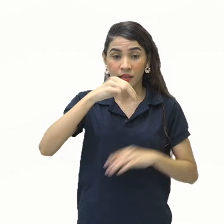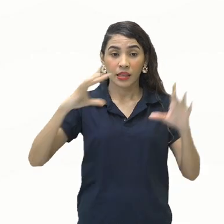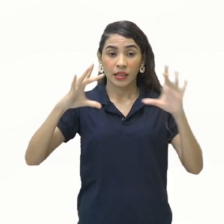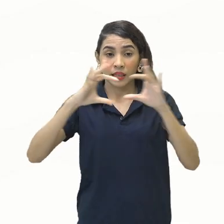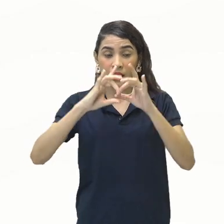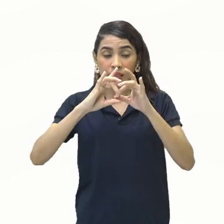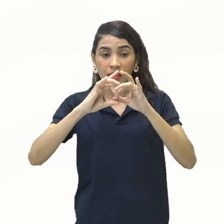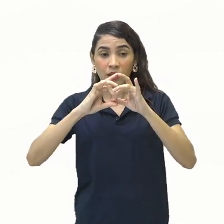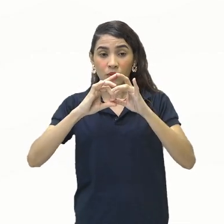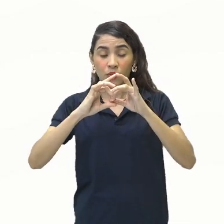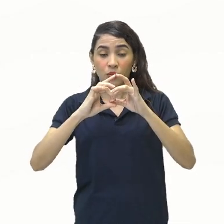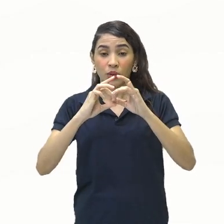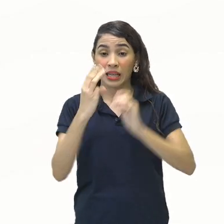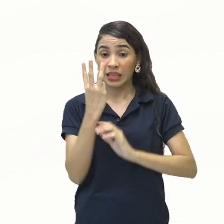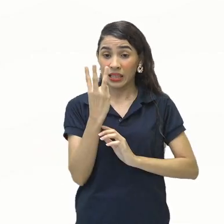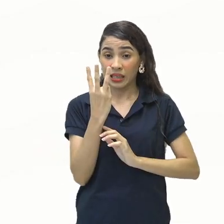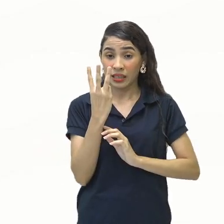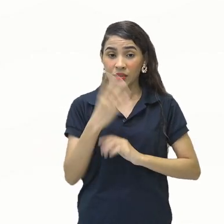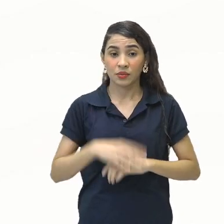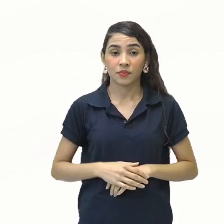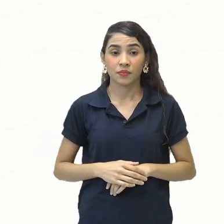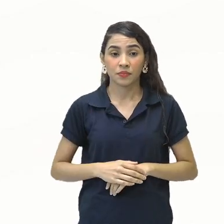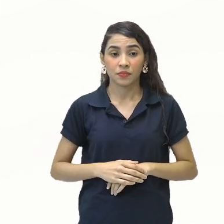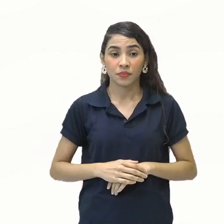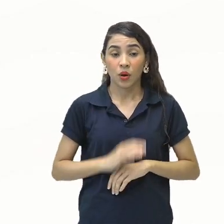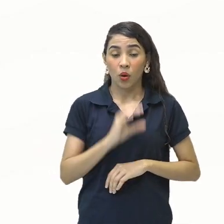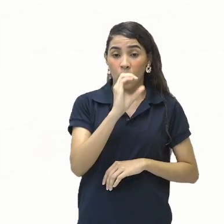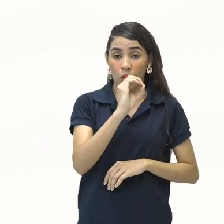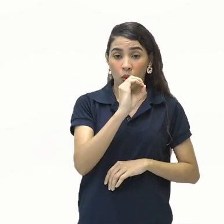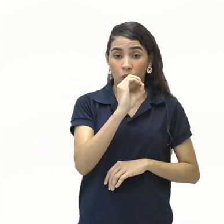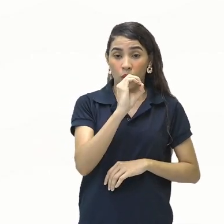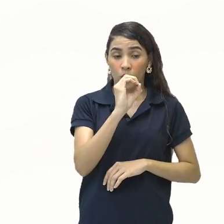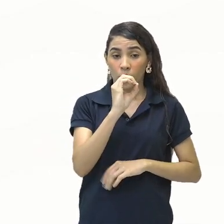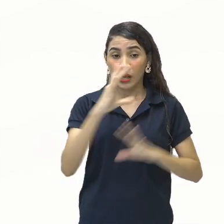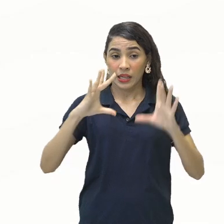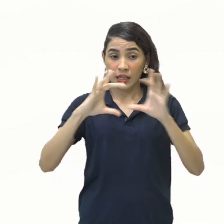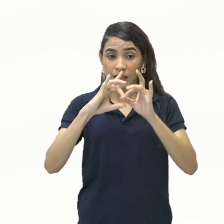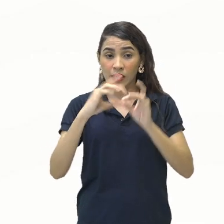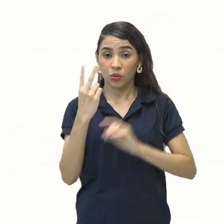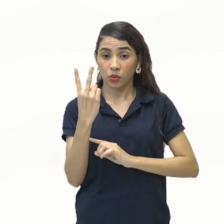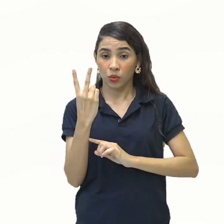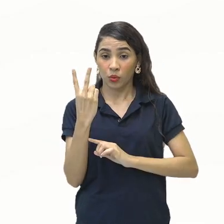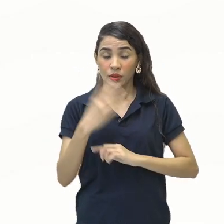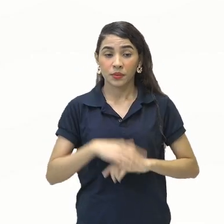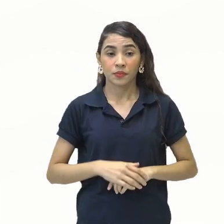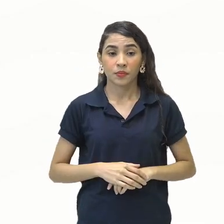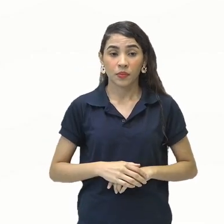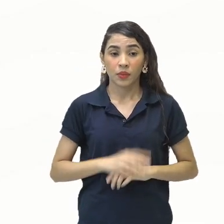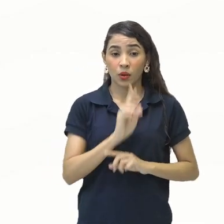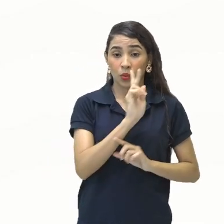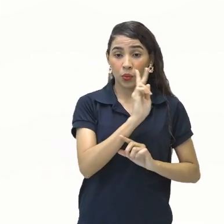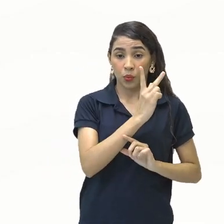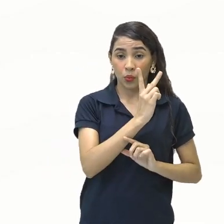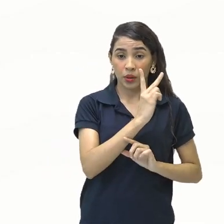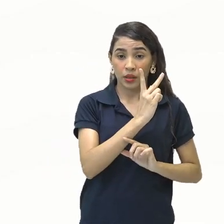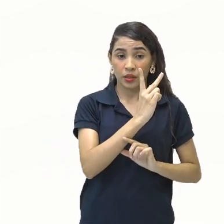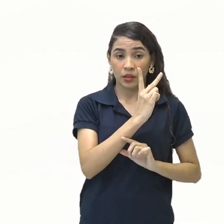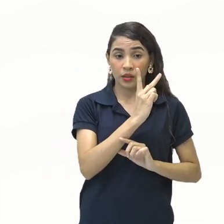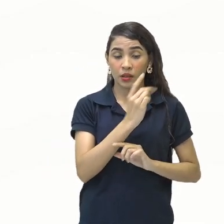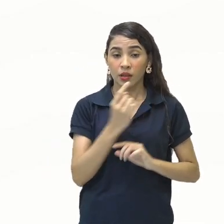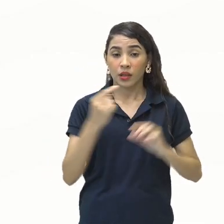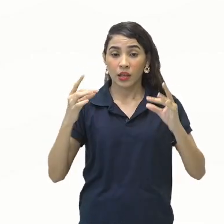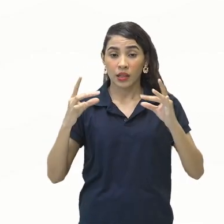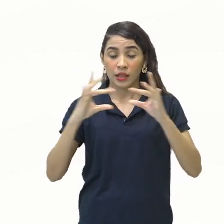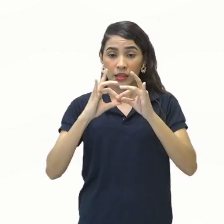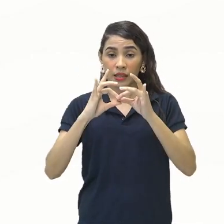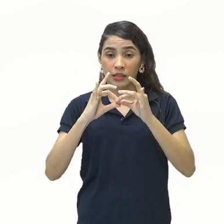ligações, tá? O oxigênio vai fazer 2 ligações. O hidrogênio vai fazer 1